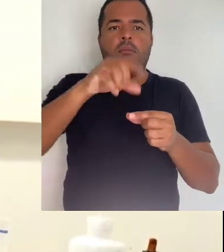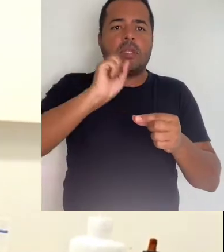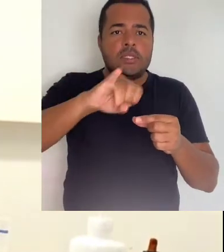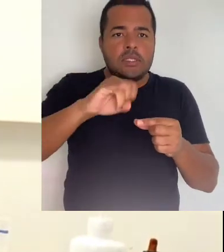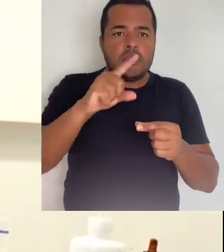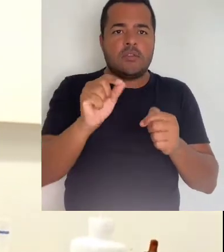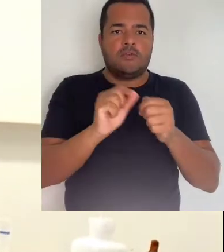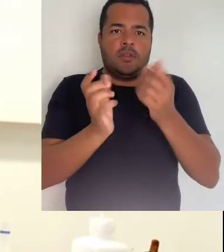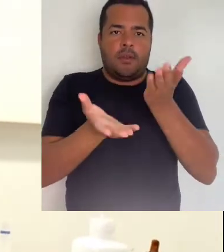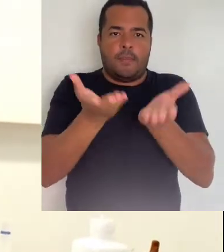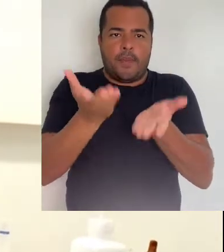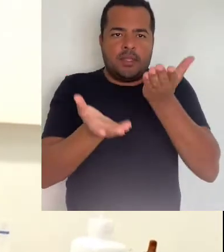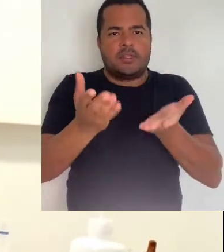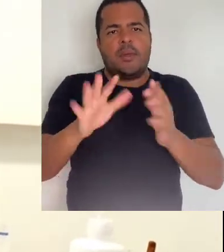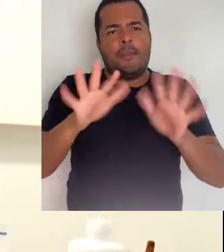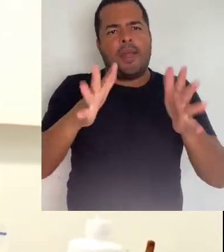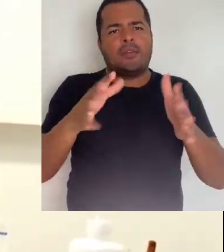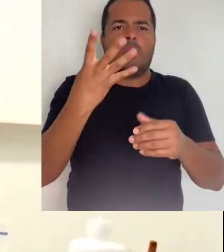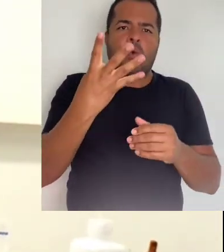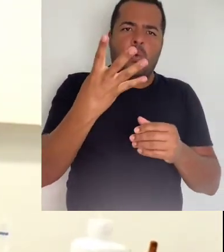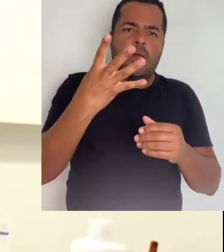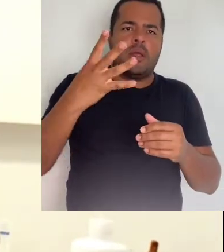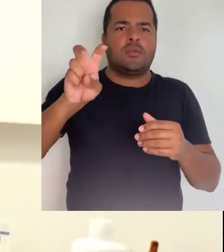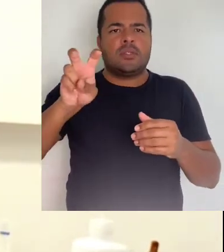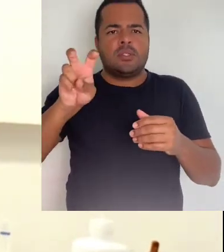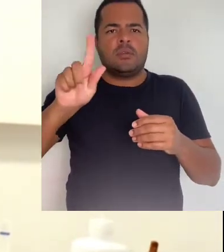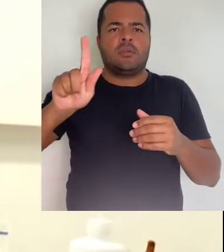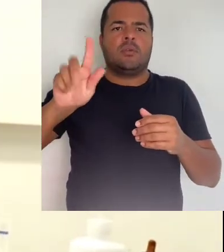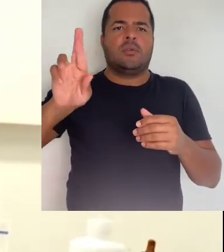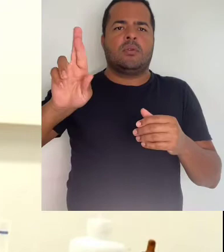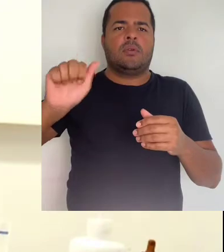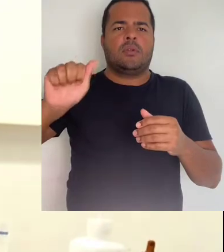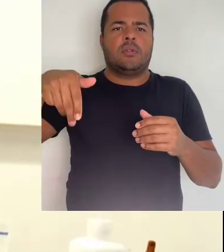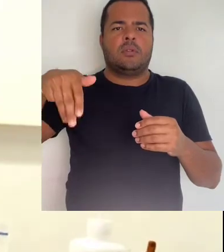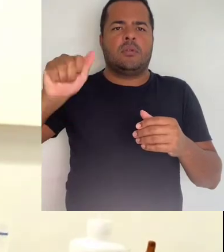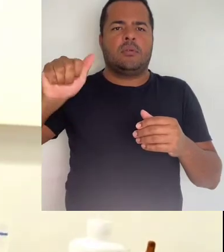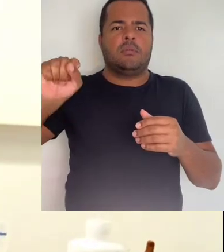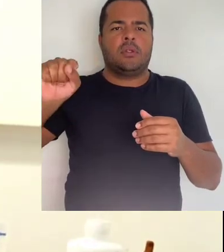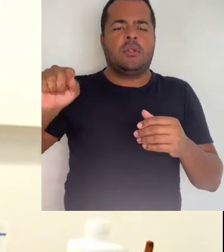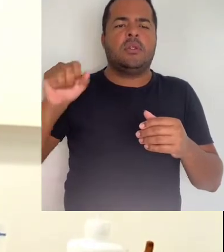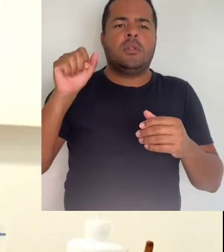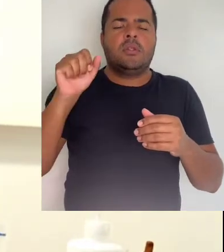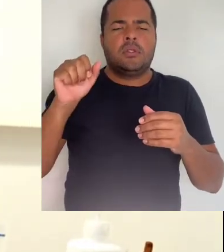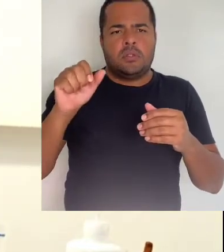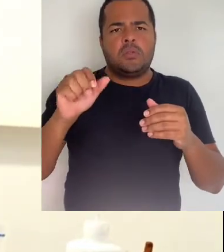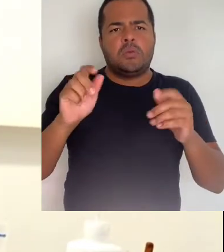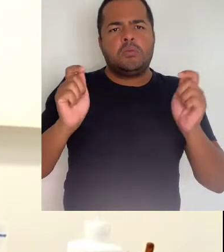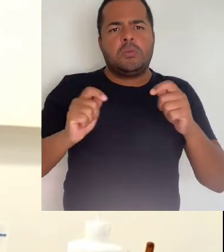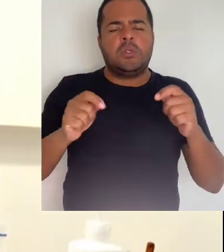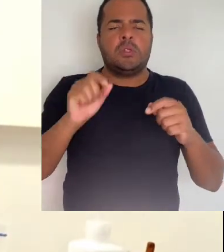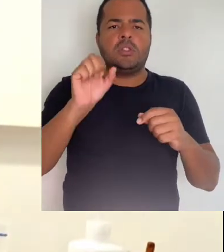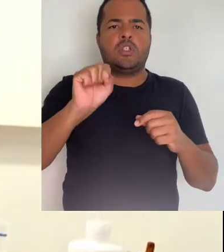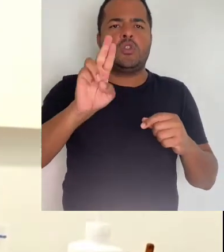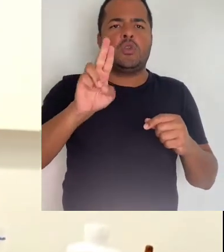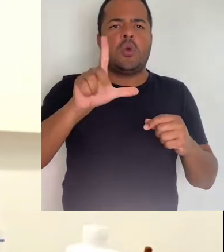espátulas, certo? Se fosse pesar, daria em torno de 4 a 5 gramas